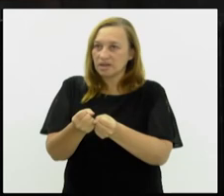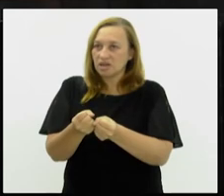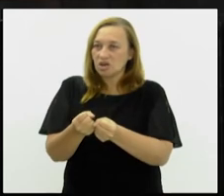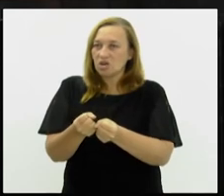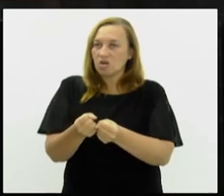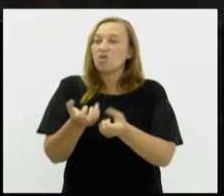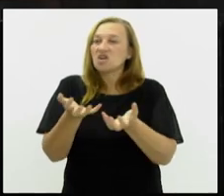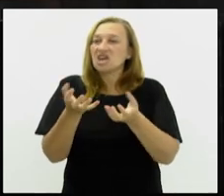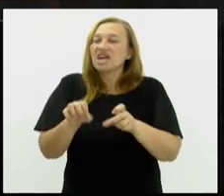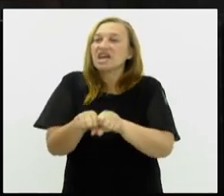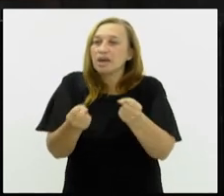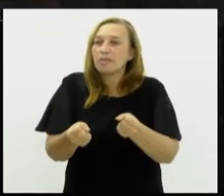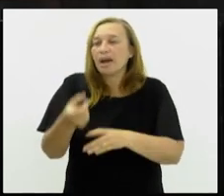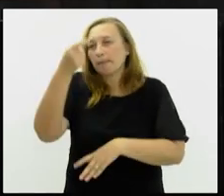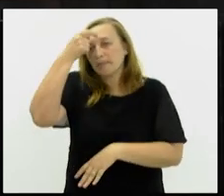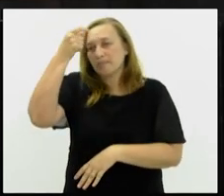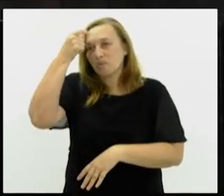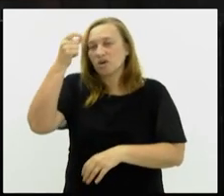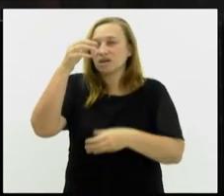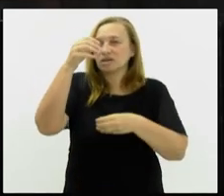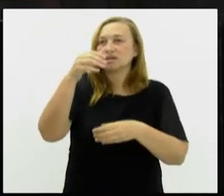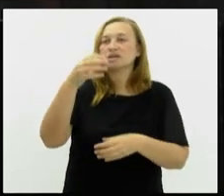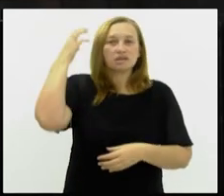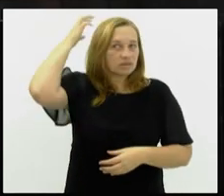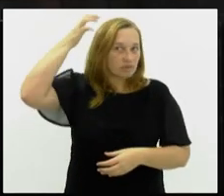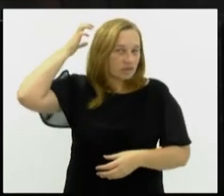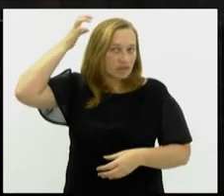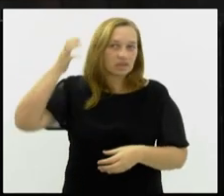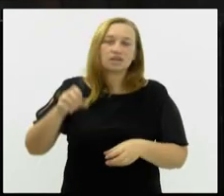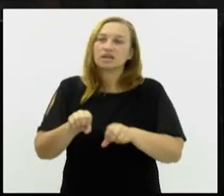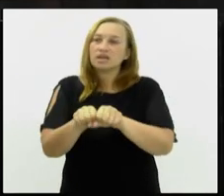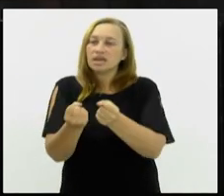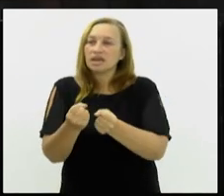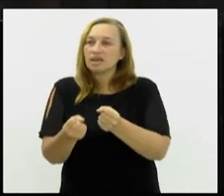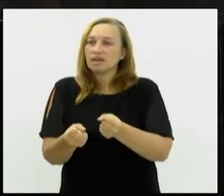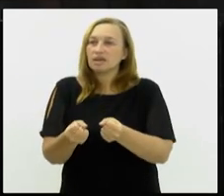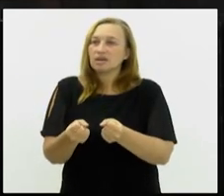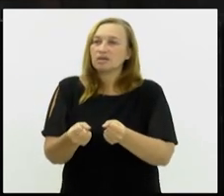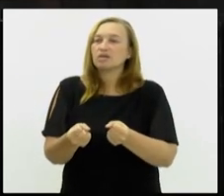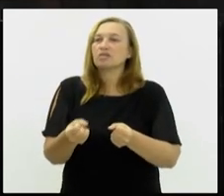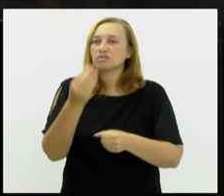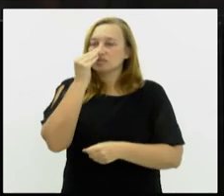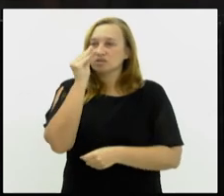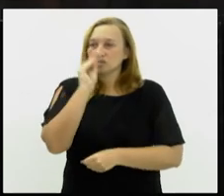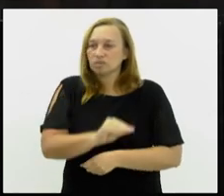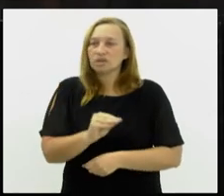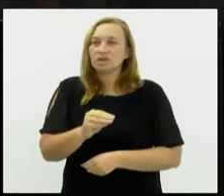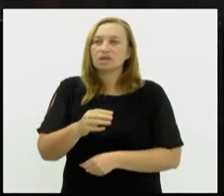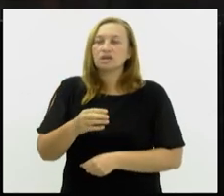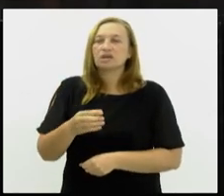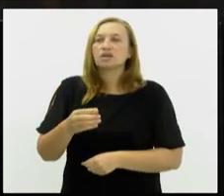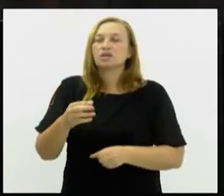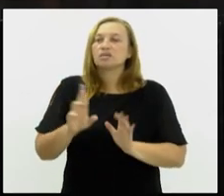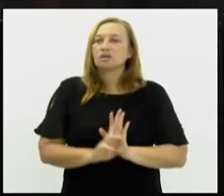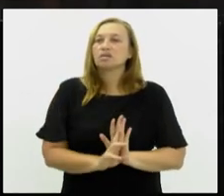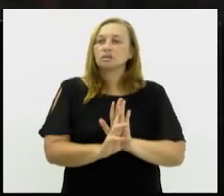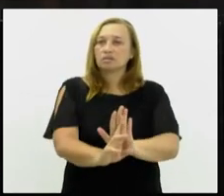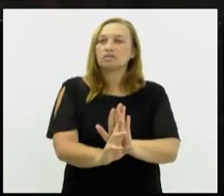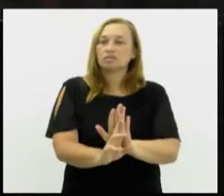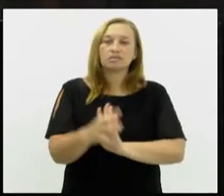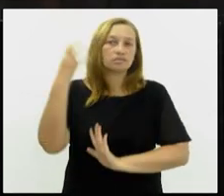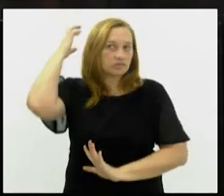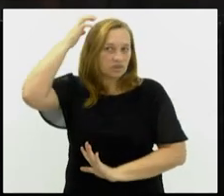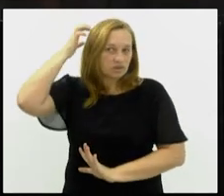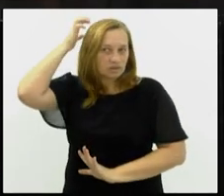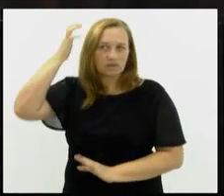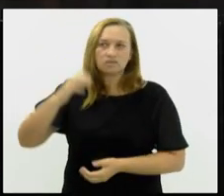tente quebrar a memória de Marielle, tente quebrar ou deslegitimar o que Marielle representa, porque eu